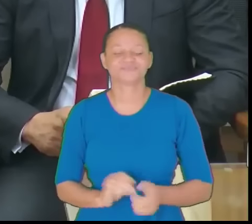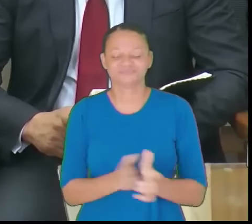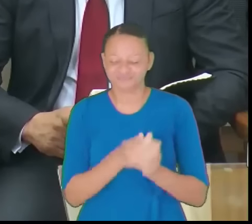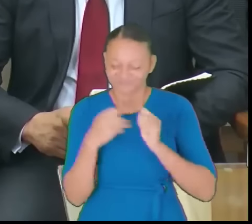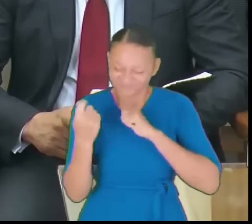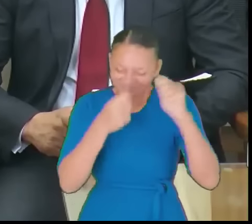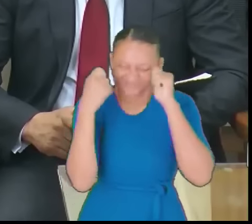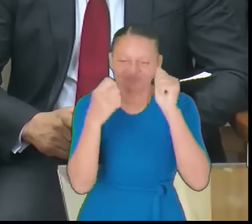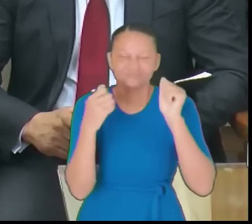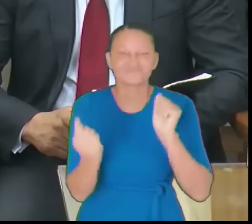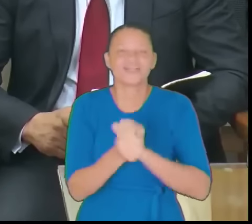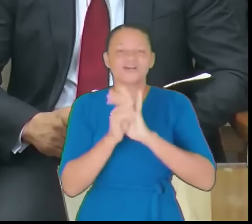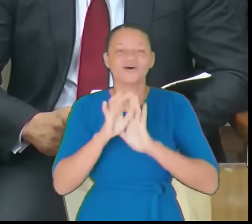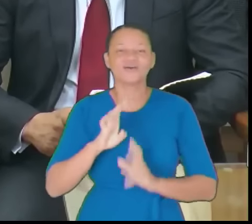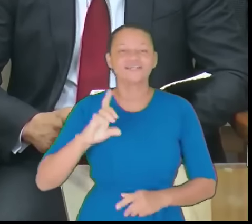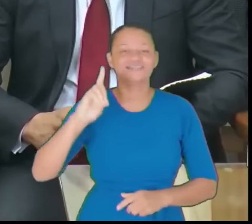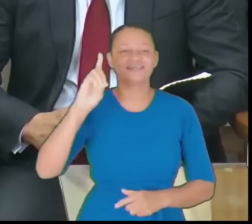Aleluia!